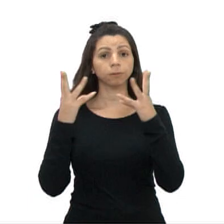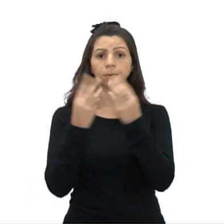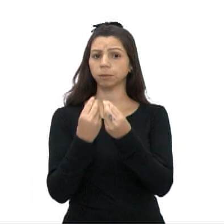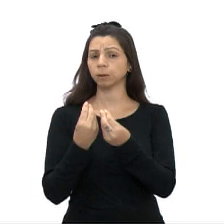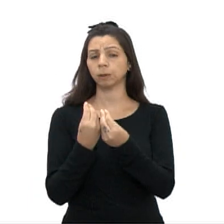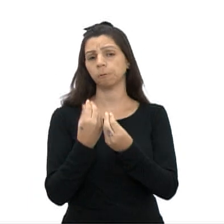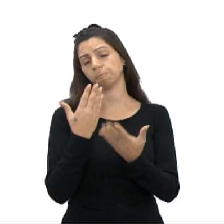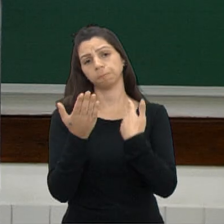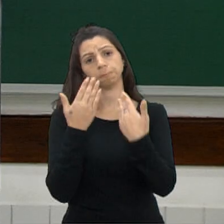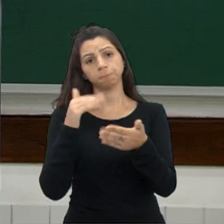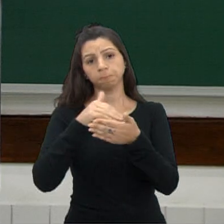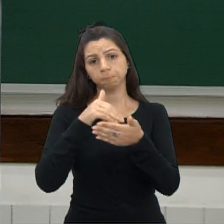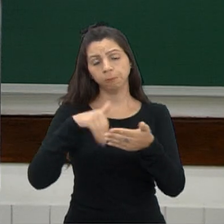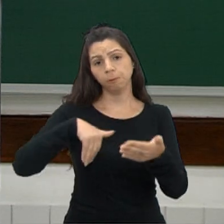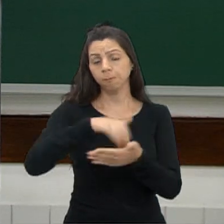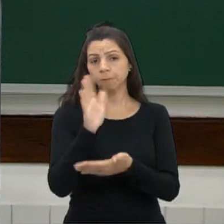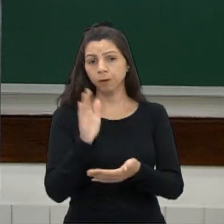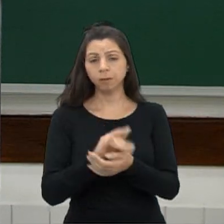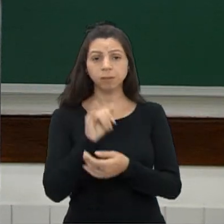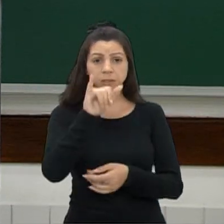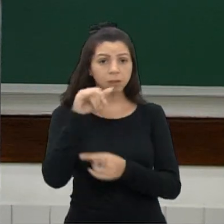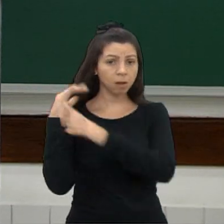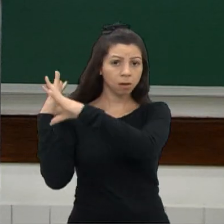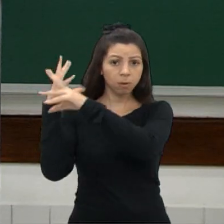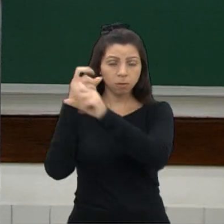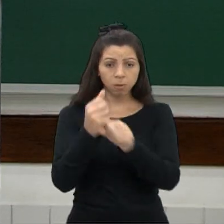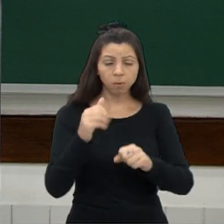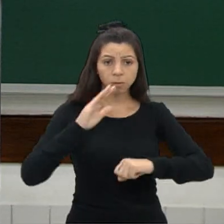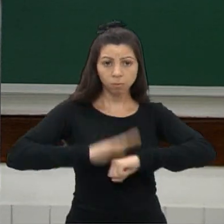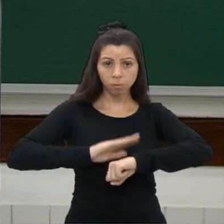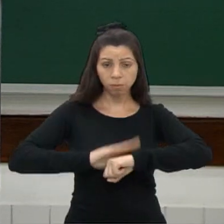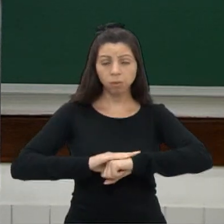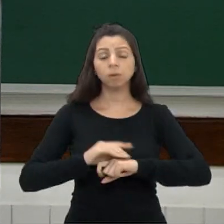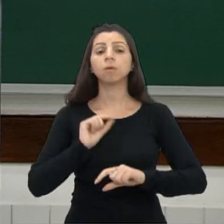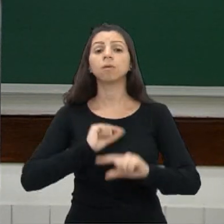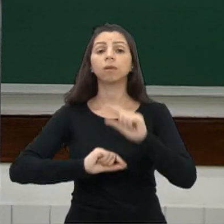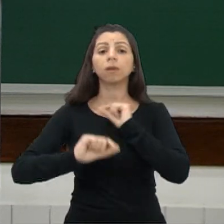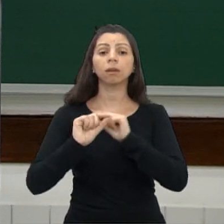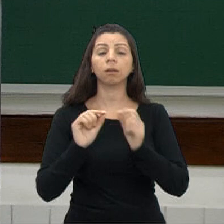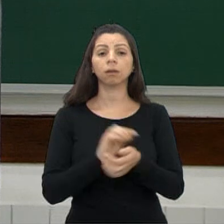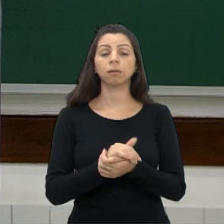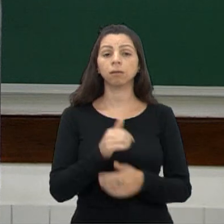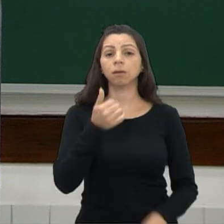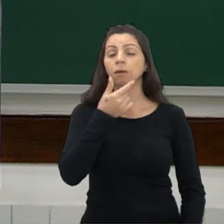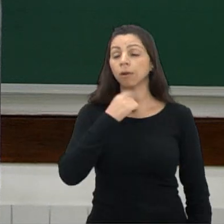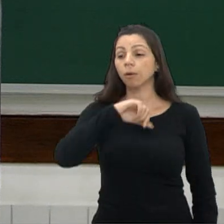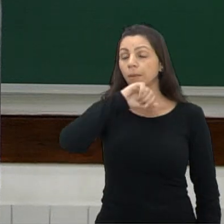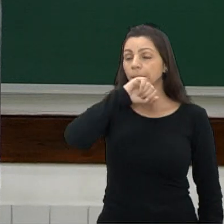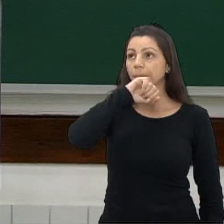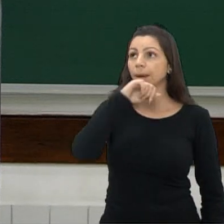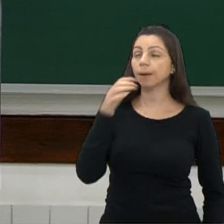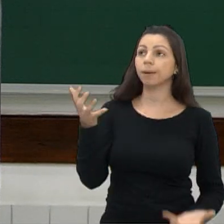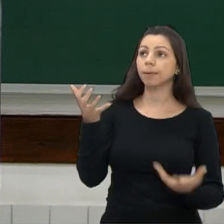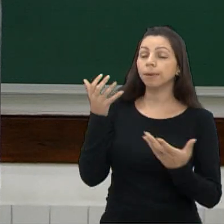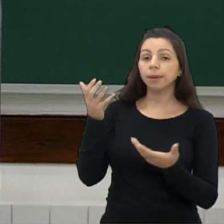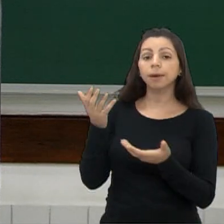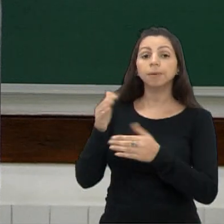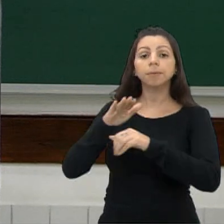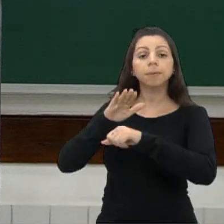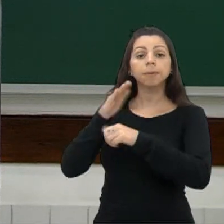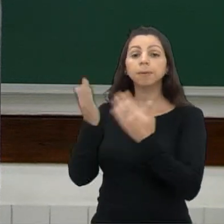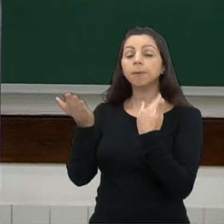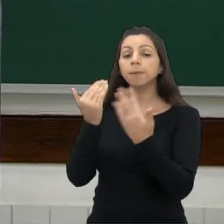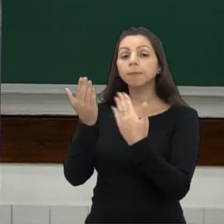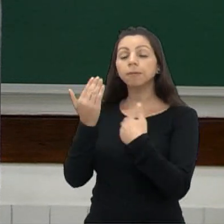futebol. Se você relembrar comigo, o pai sugere esse assunto. A mãe diz antes que poderia ser